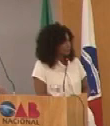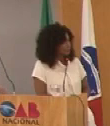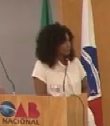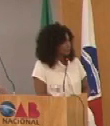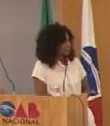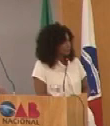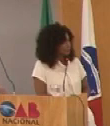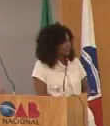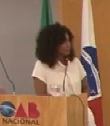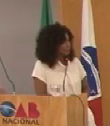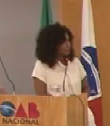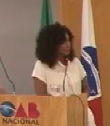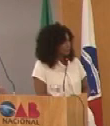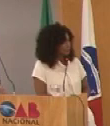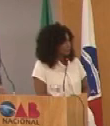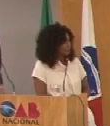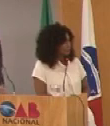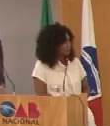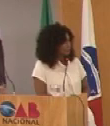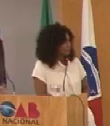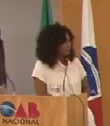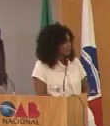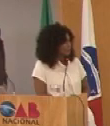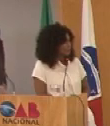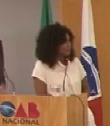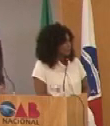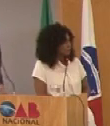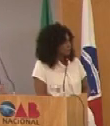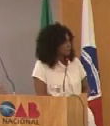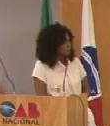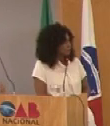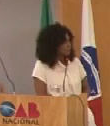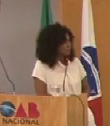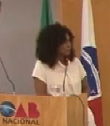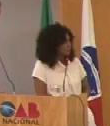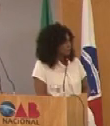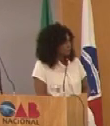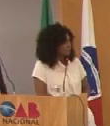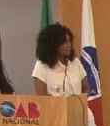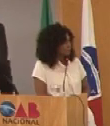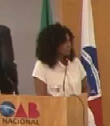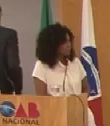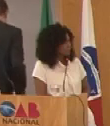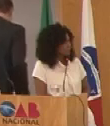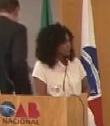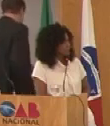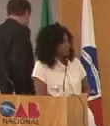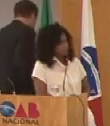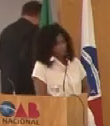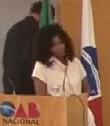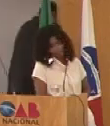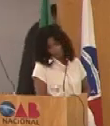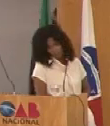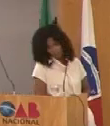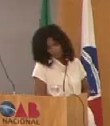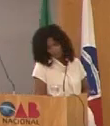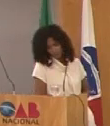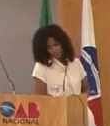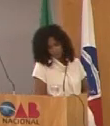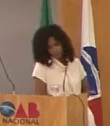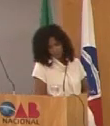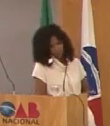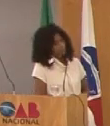CFP. Falo também em nome do Sistema Conselhos de Psicologia, que hoje é formado por 23 conselhos regionais